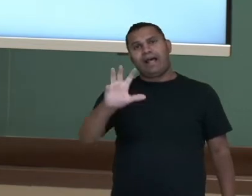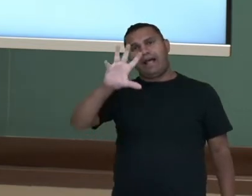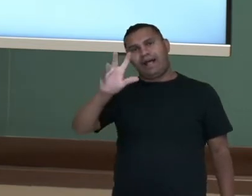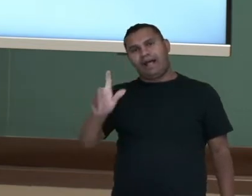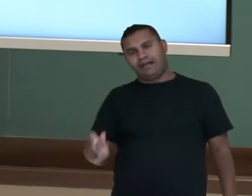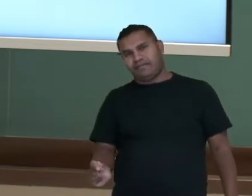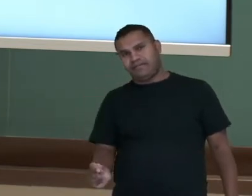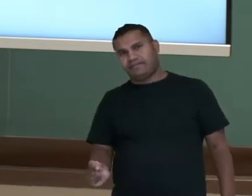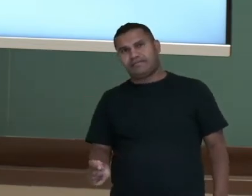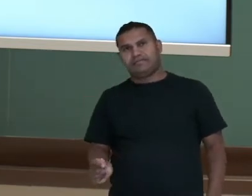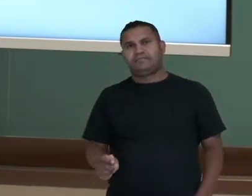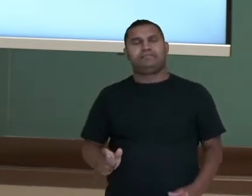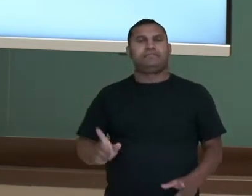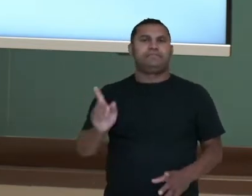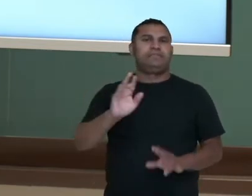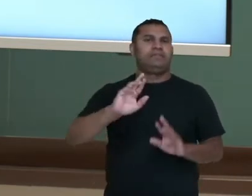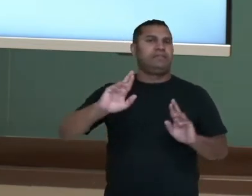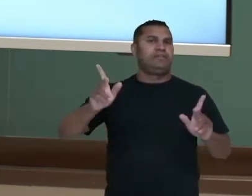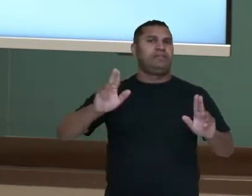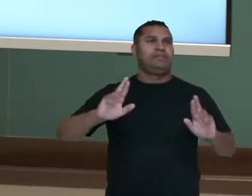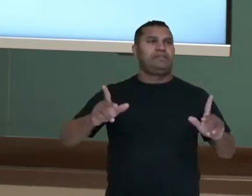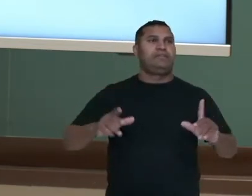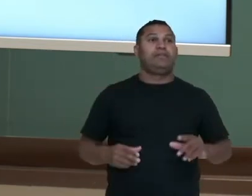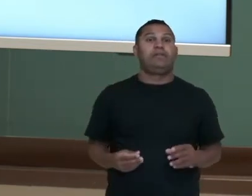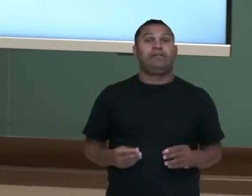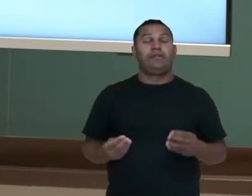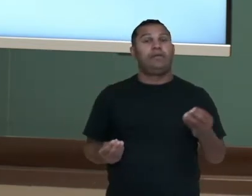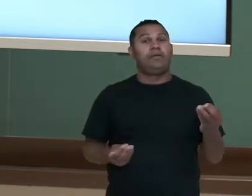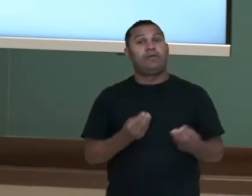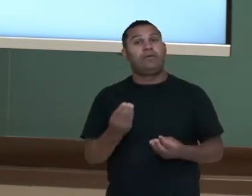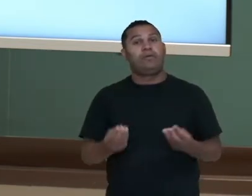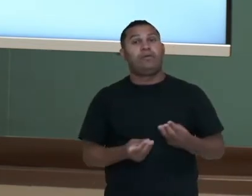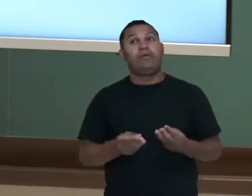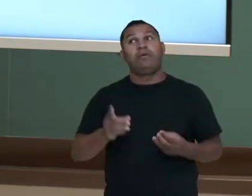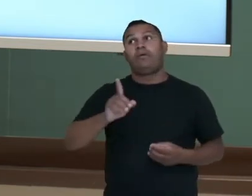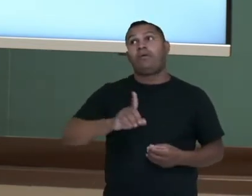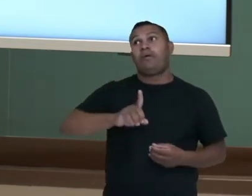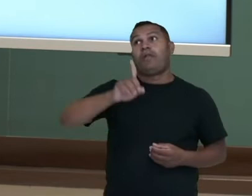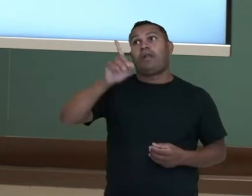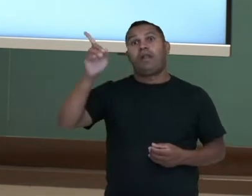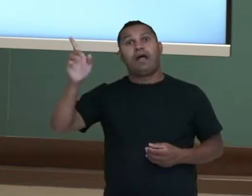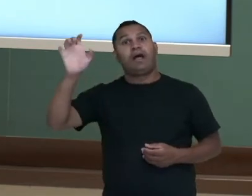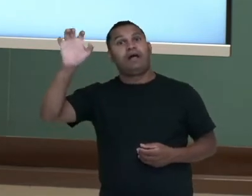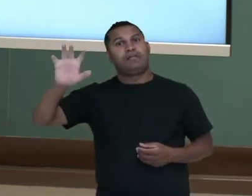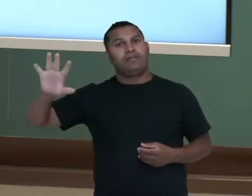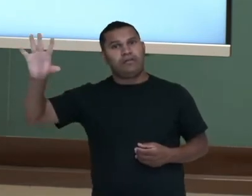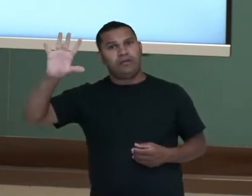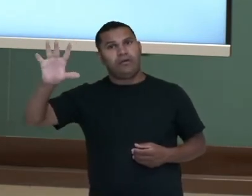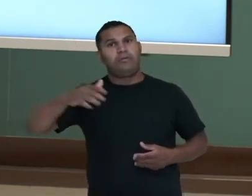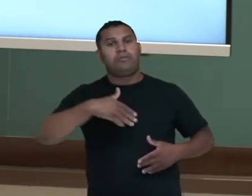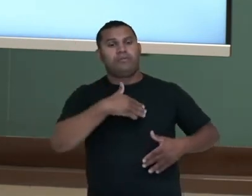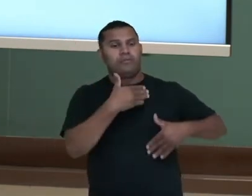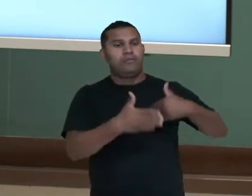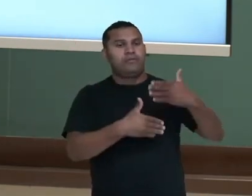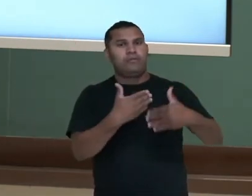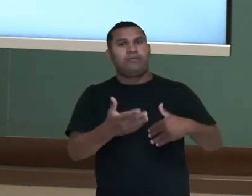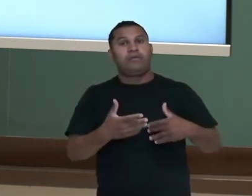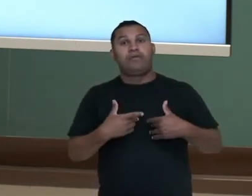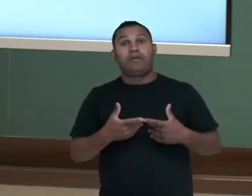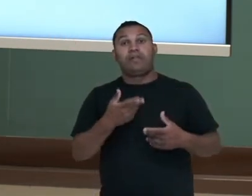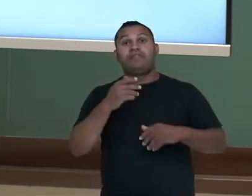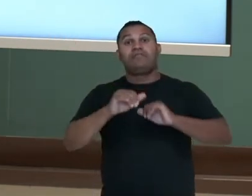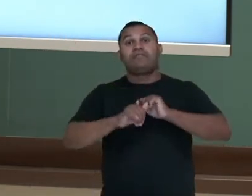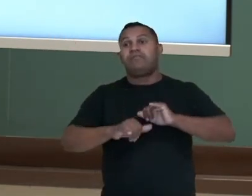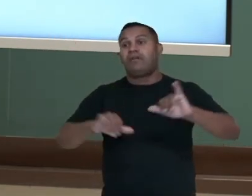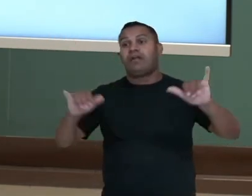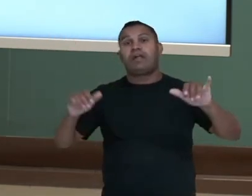povos africanos, né? Como a historiografia europeia romantizou esse processo, dizendo que eles já eram escravos